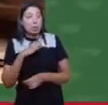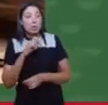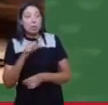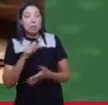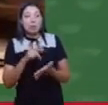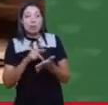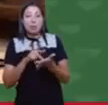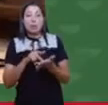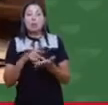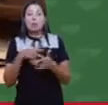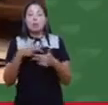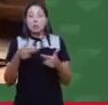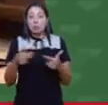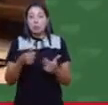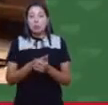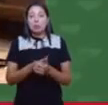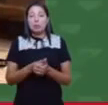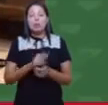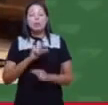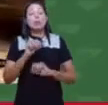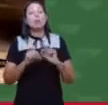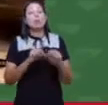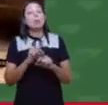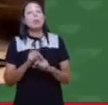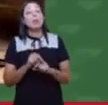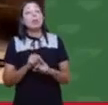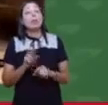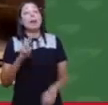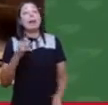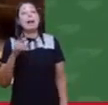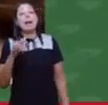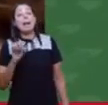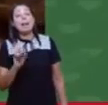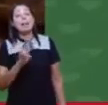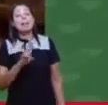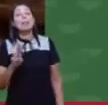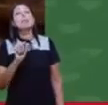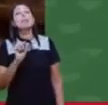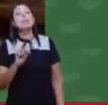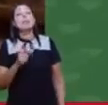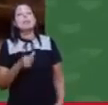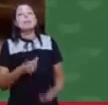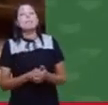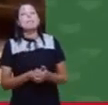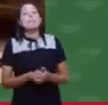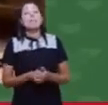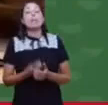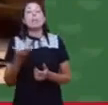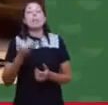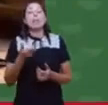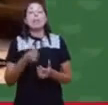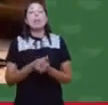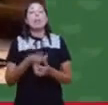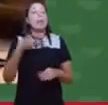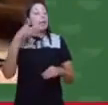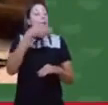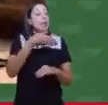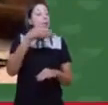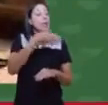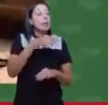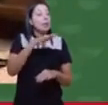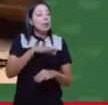esses testes em que hackers são chamados para tentar invadir